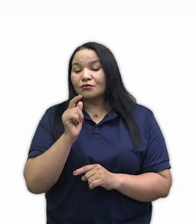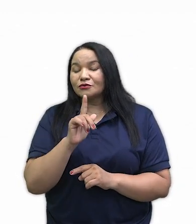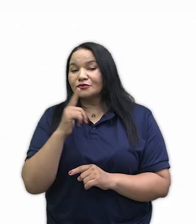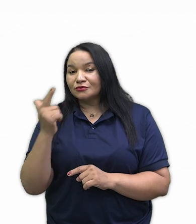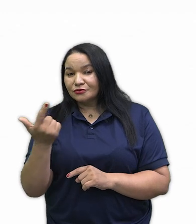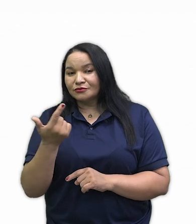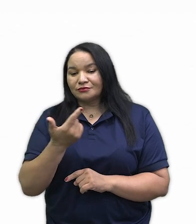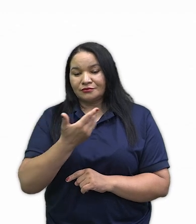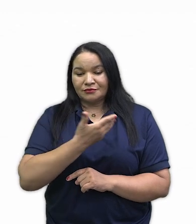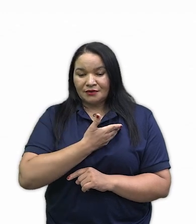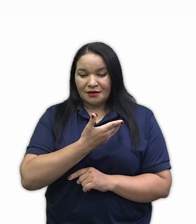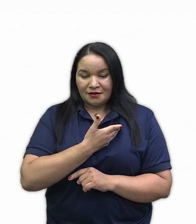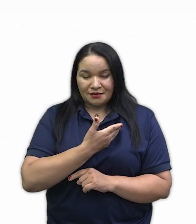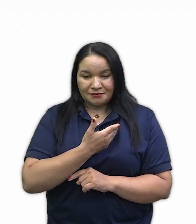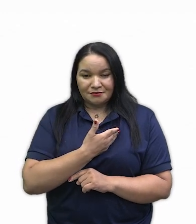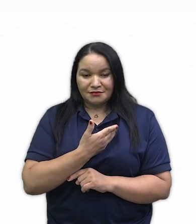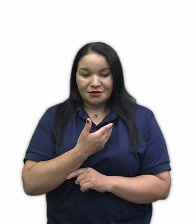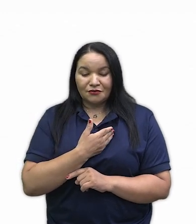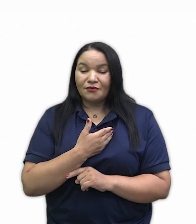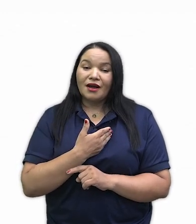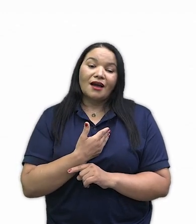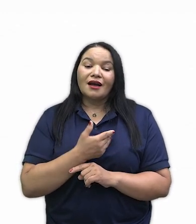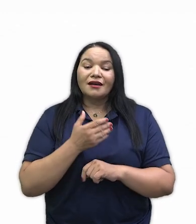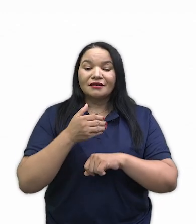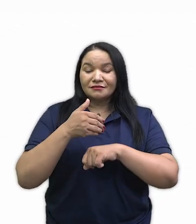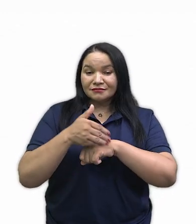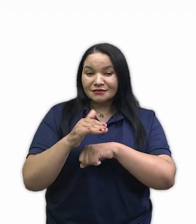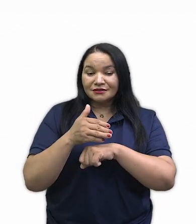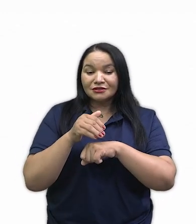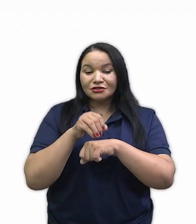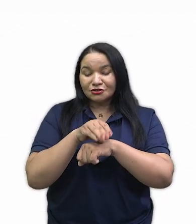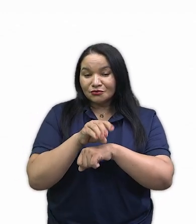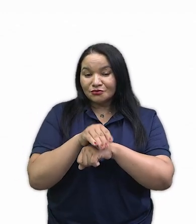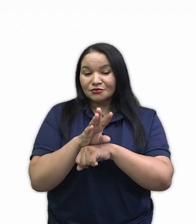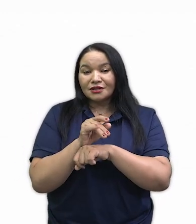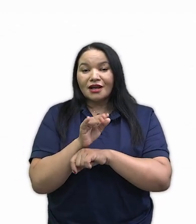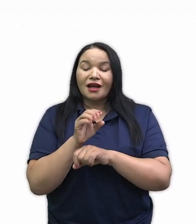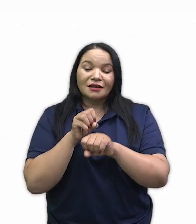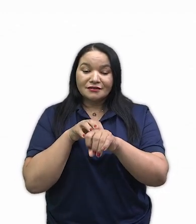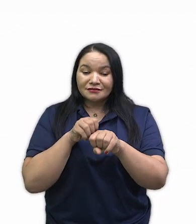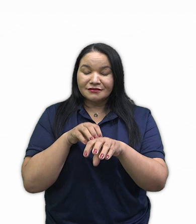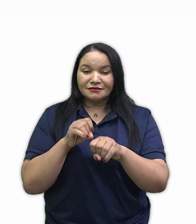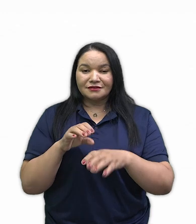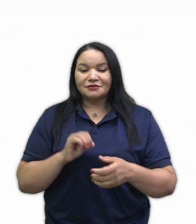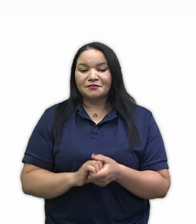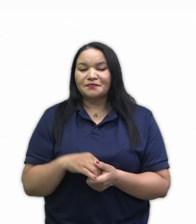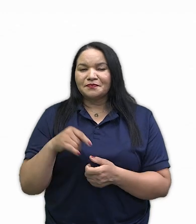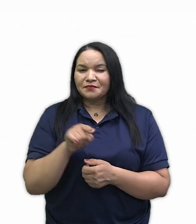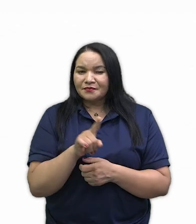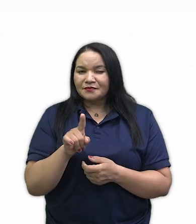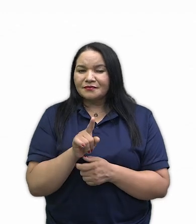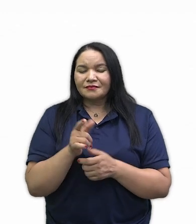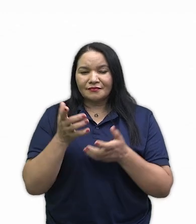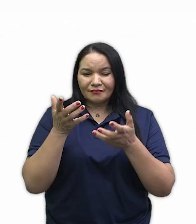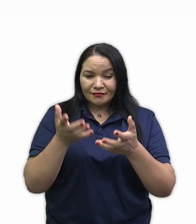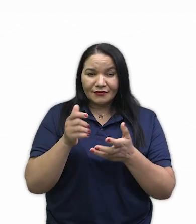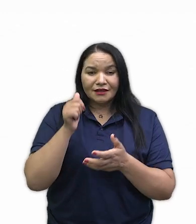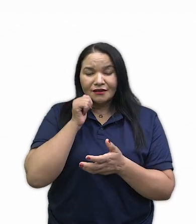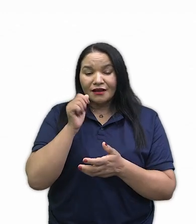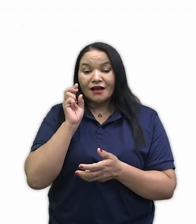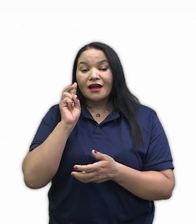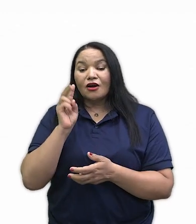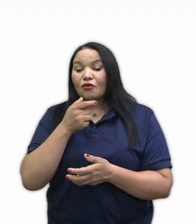que é o amigo do Frank, que a encoraja a seguir adiante. Vencido pela determinação de Maggie, Frank,